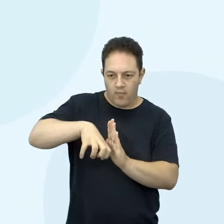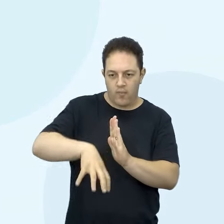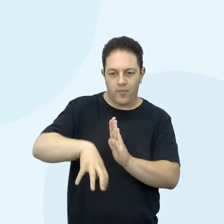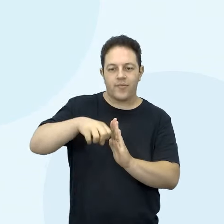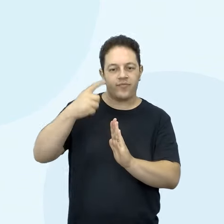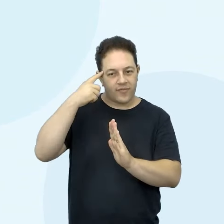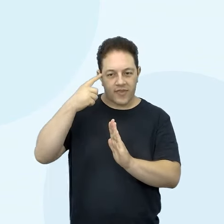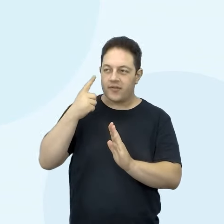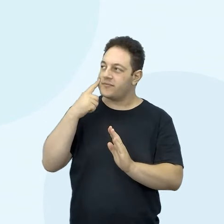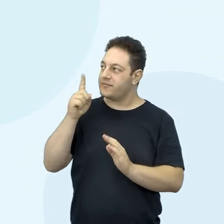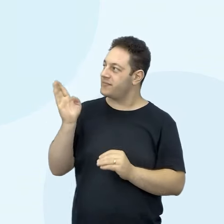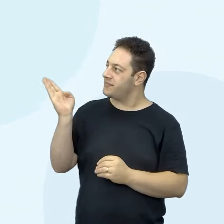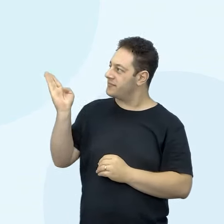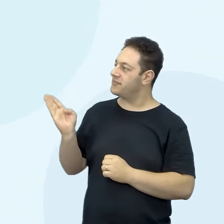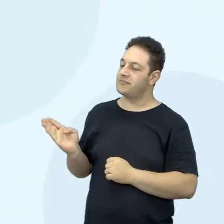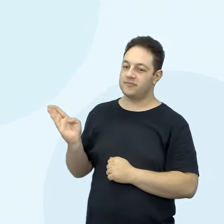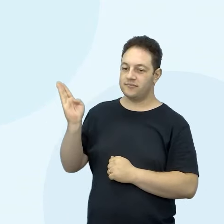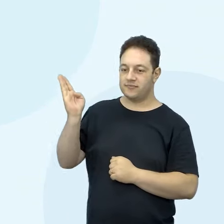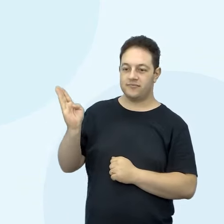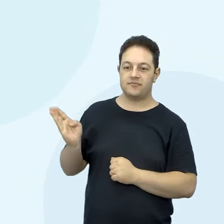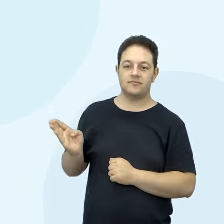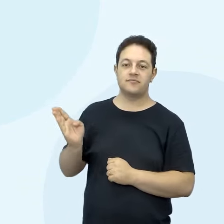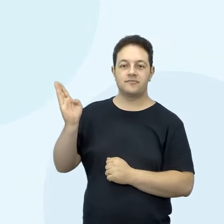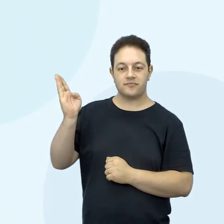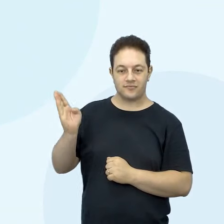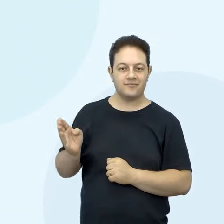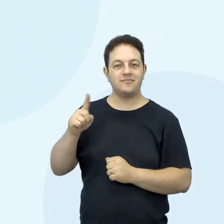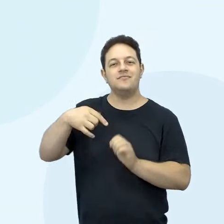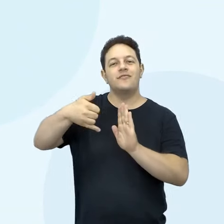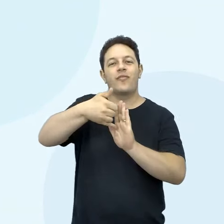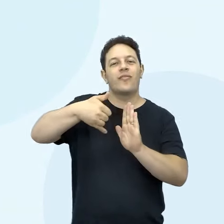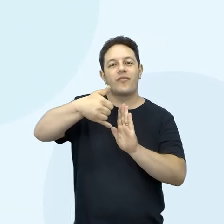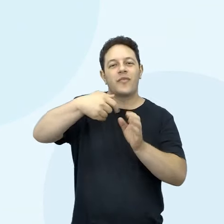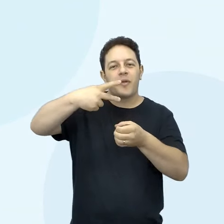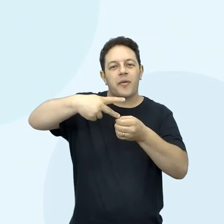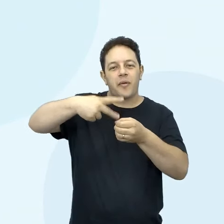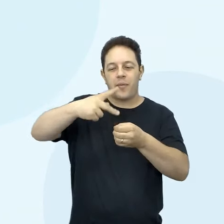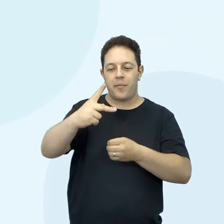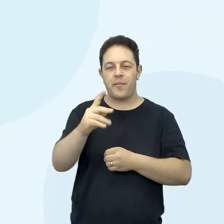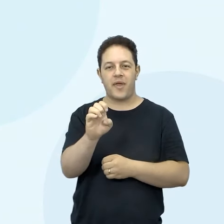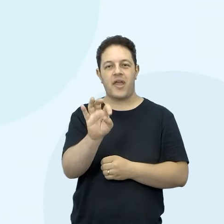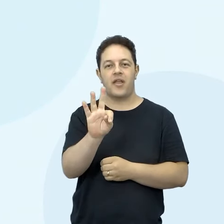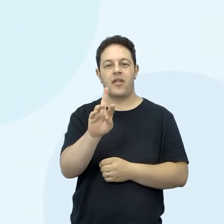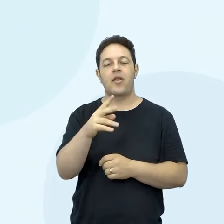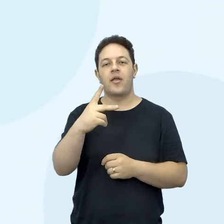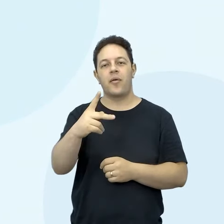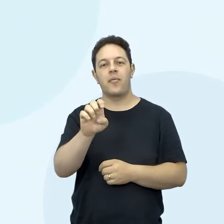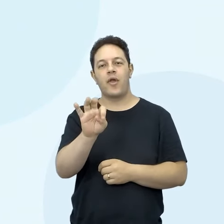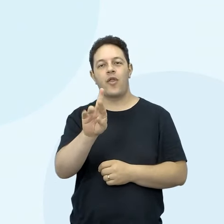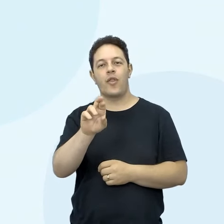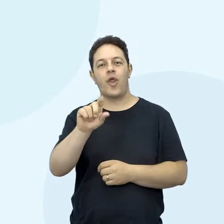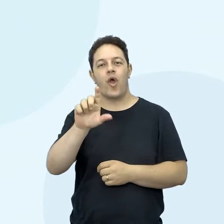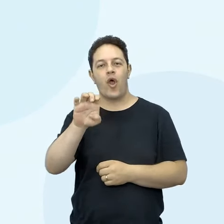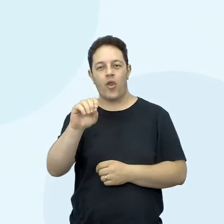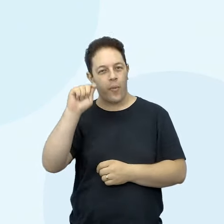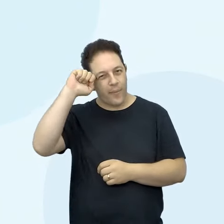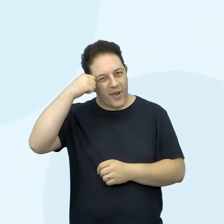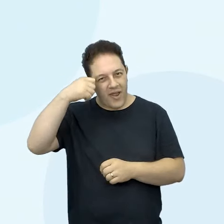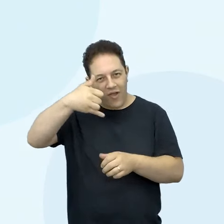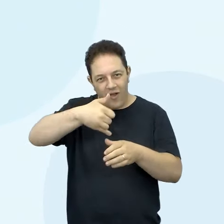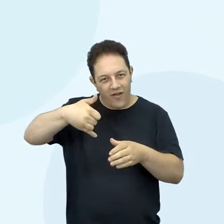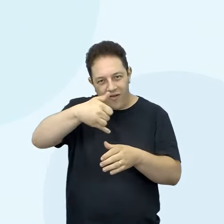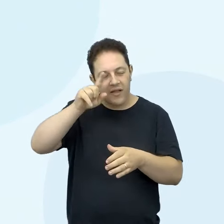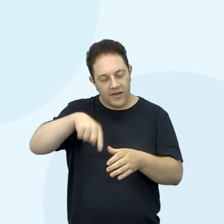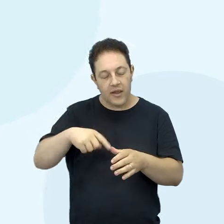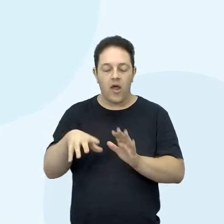é um excelente exemplo aí do petróleo, tá bom? Que é retirado ali, e para a gente ter novamente essa